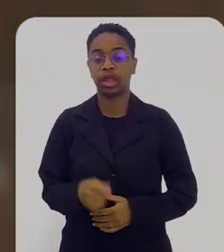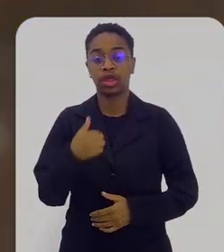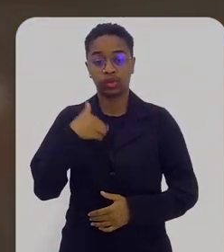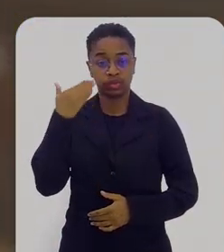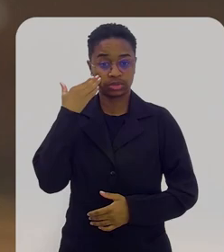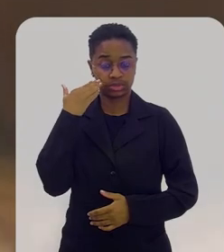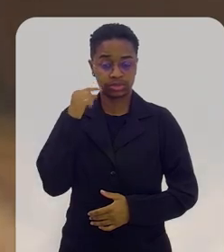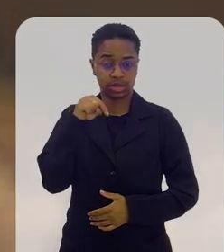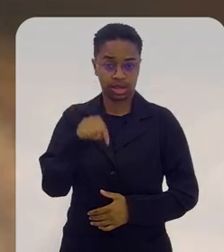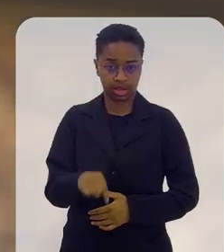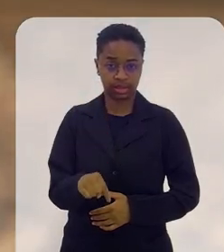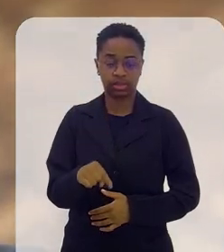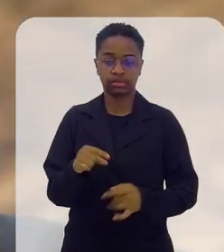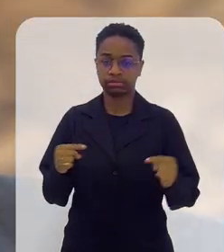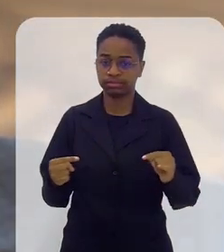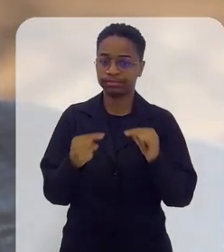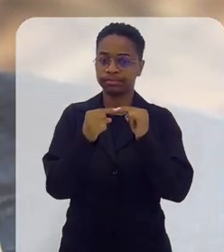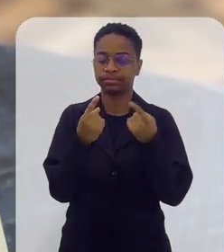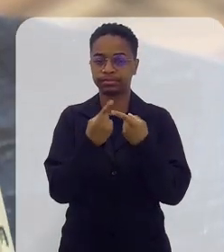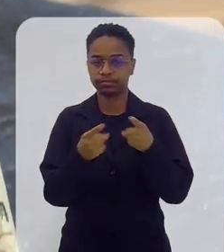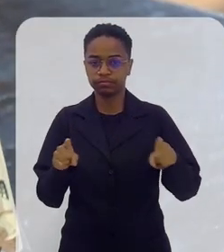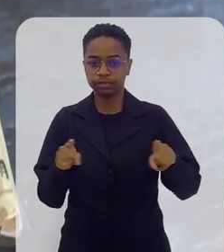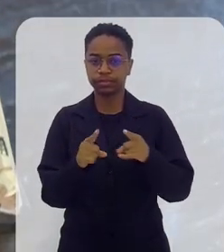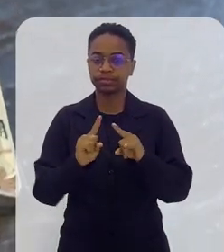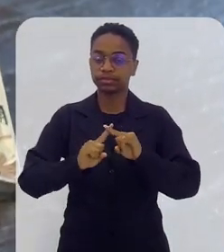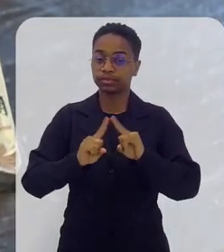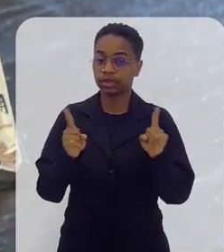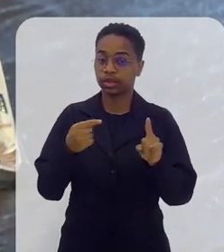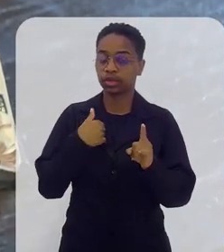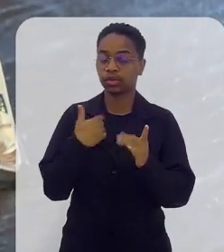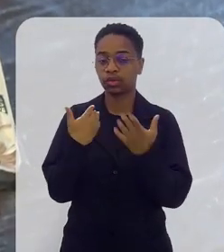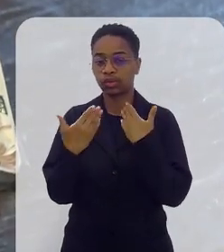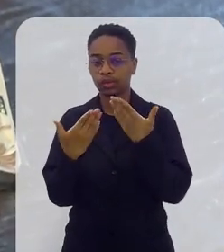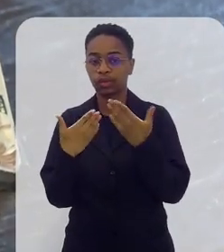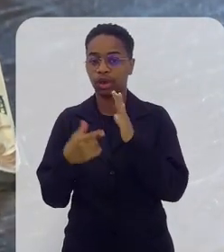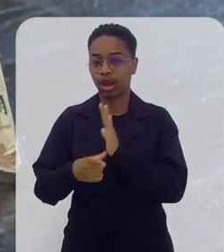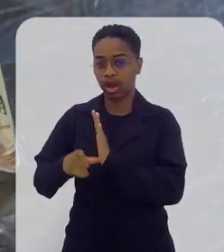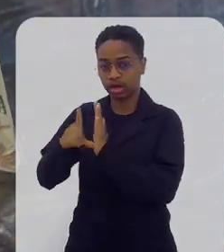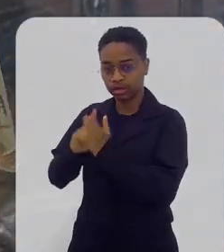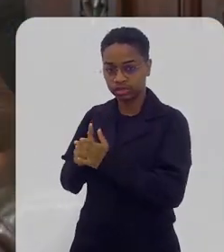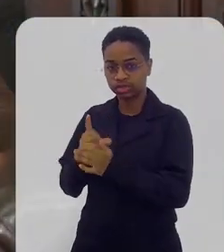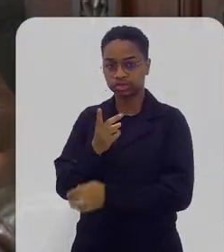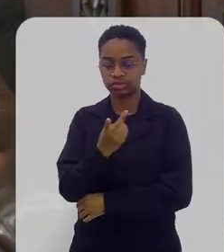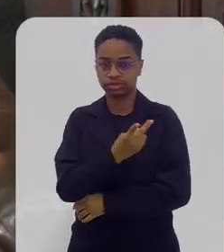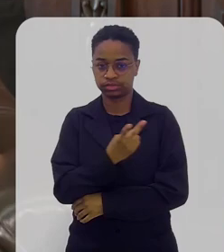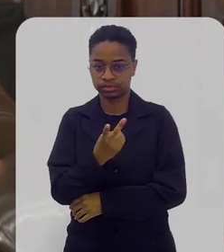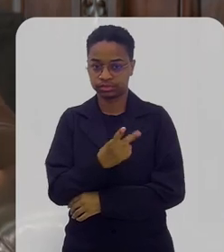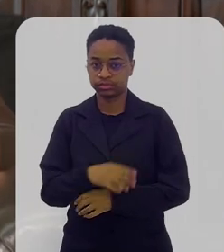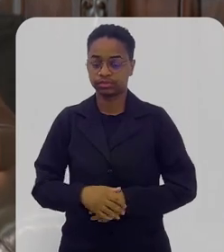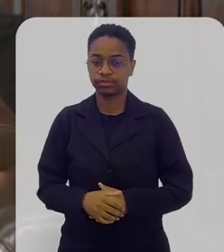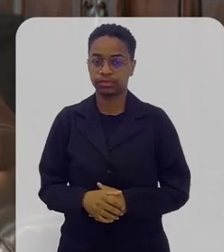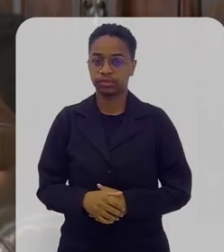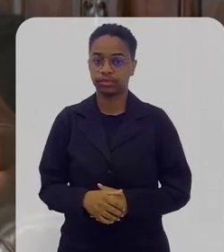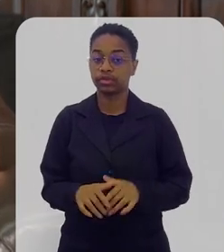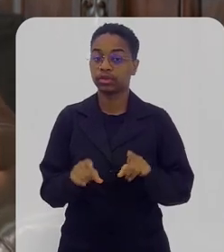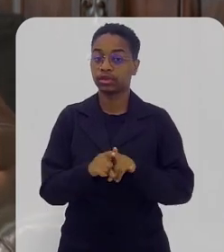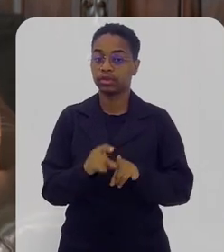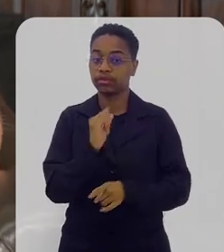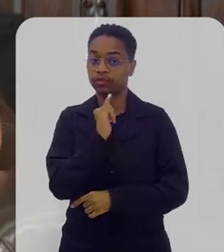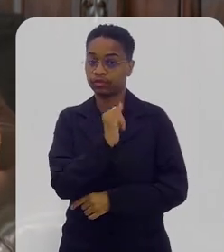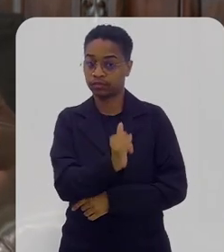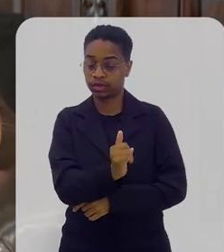nosso programa é um programa musical, mas eu estava conversando nos bastidores com a Jéssica e falando assim com